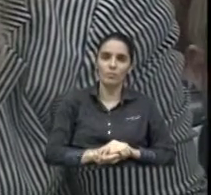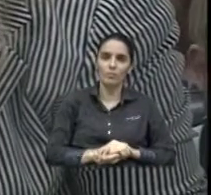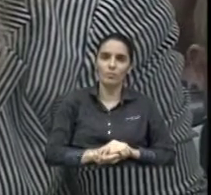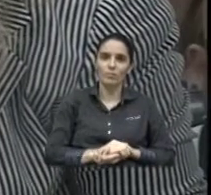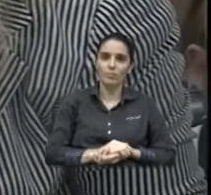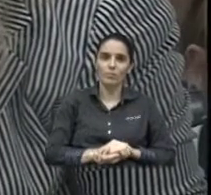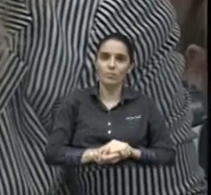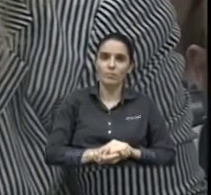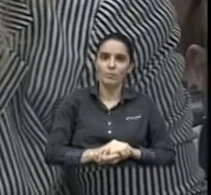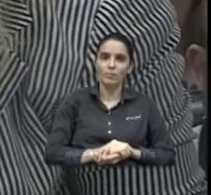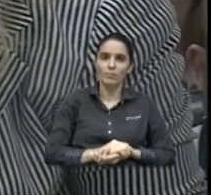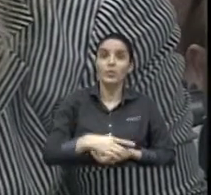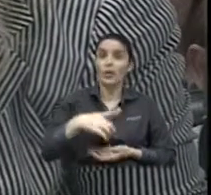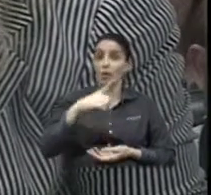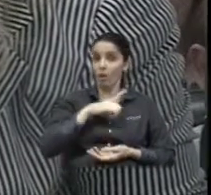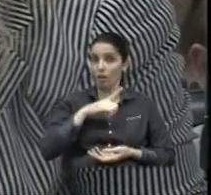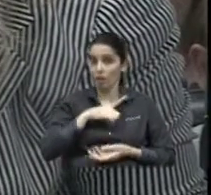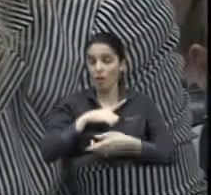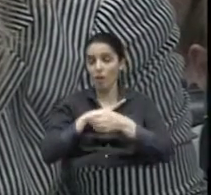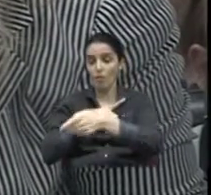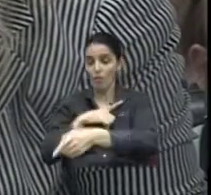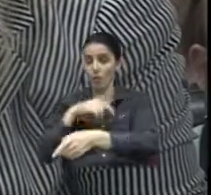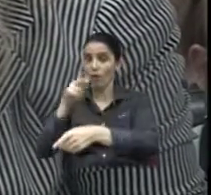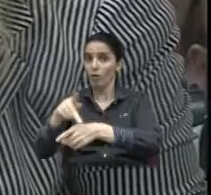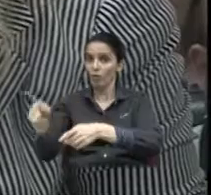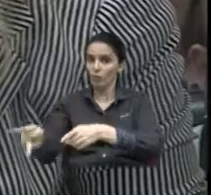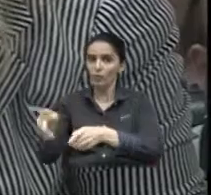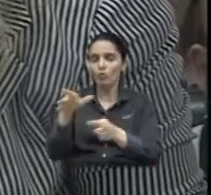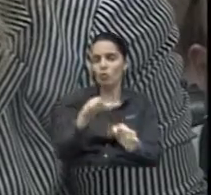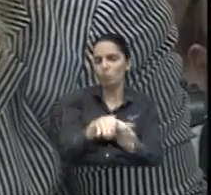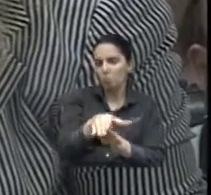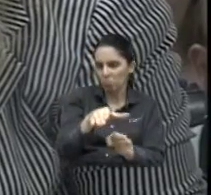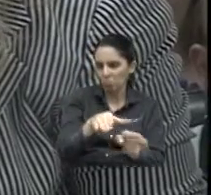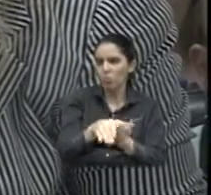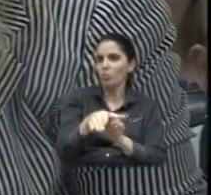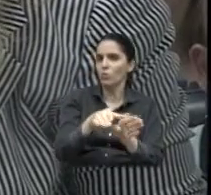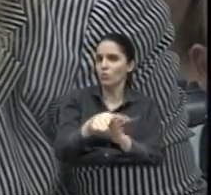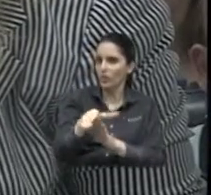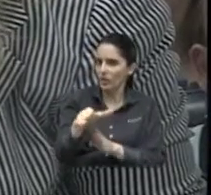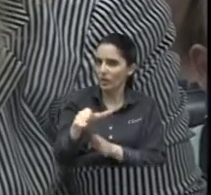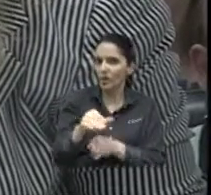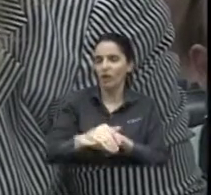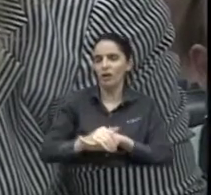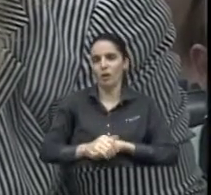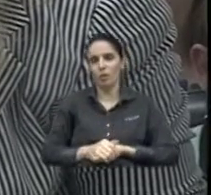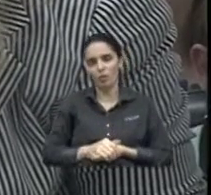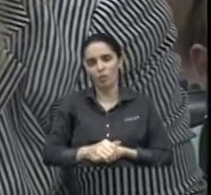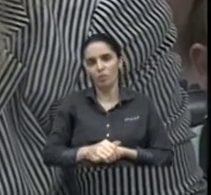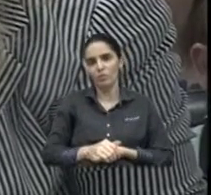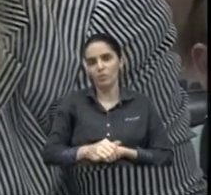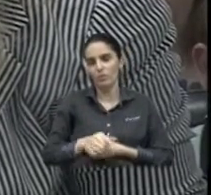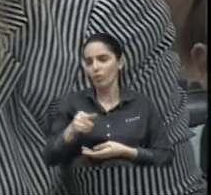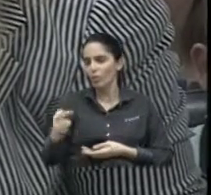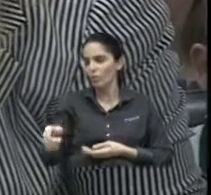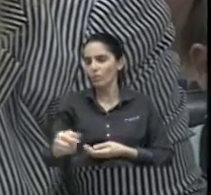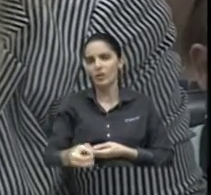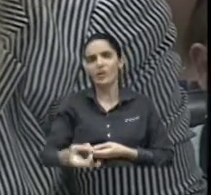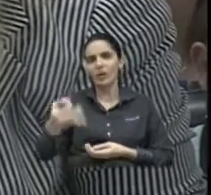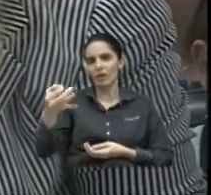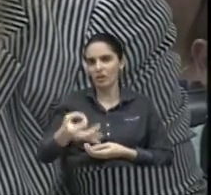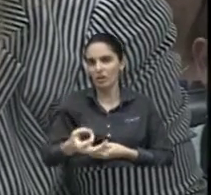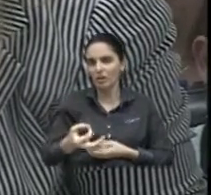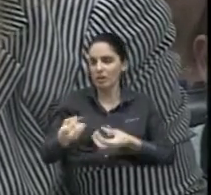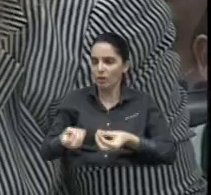aquele conselho de pai, de amigo e muitas vezes de irmão. Então, você é muito merecedor por